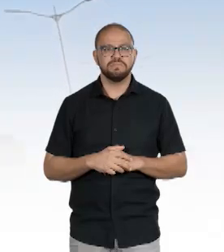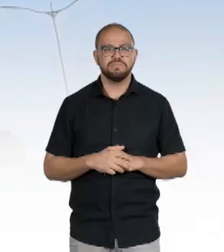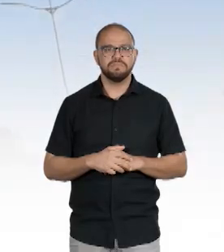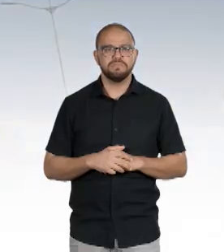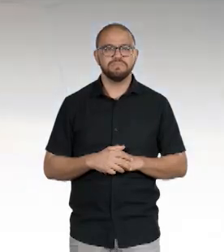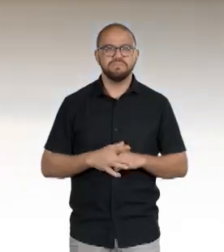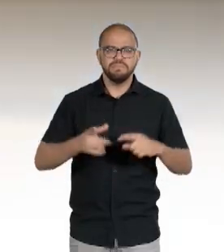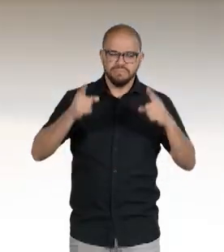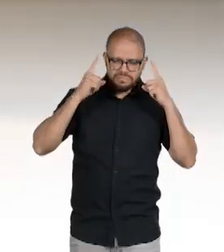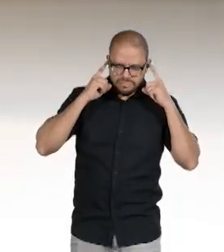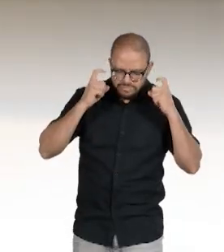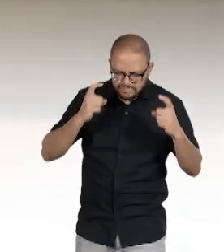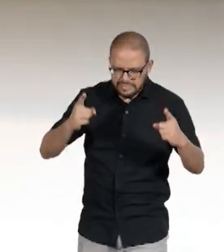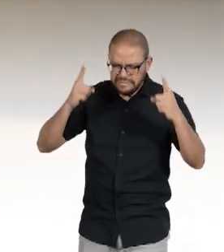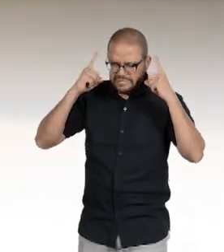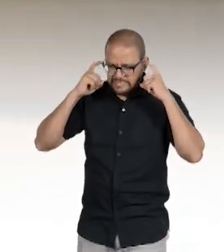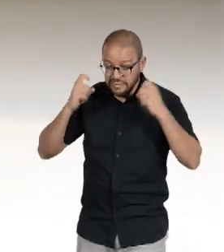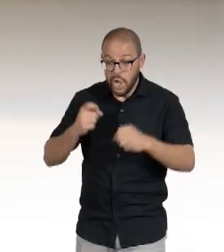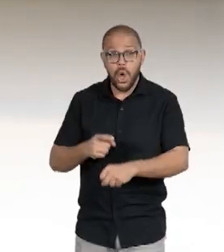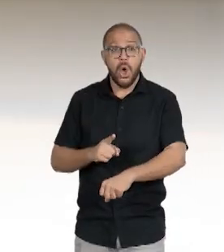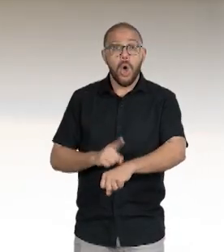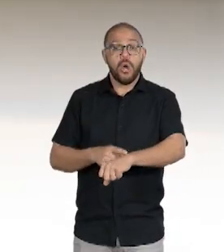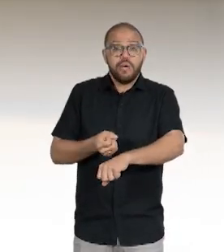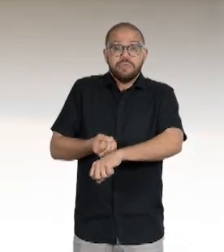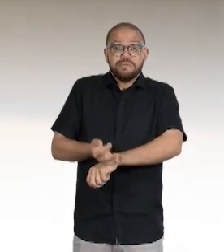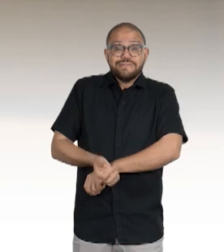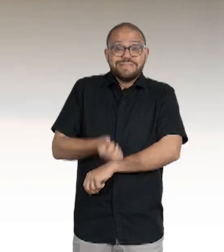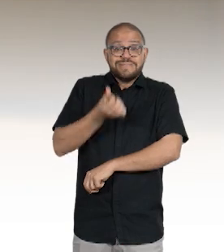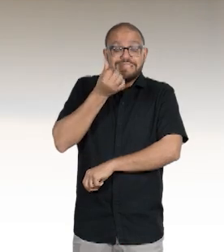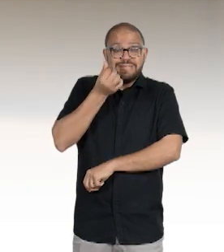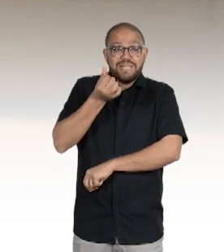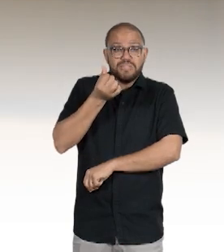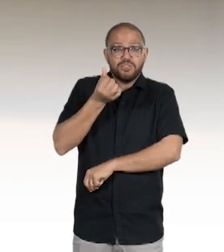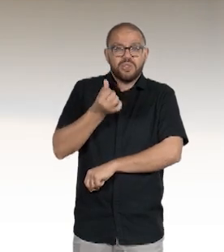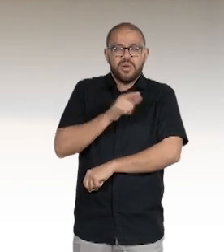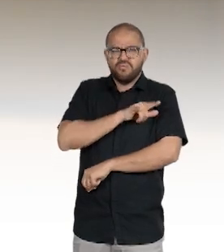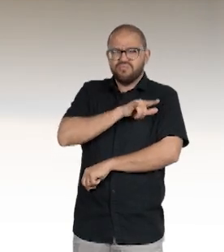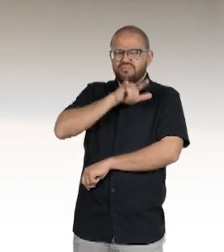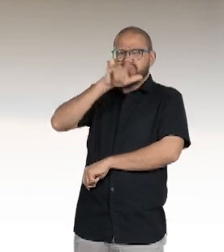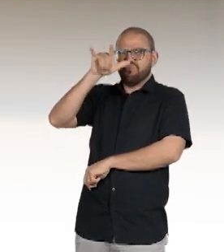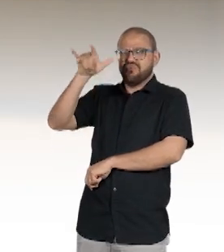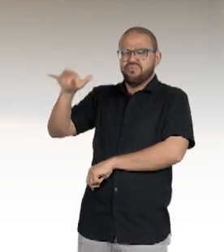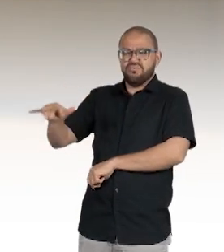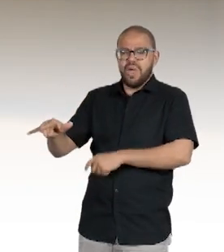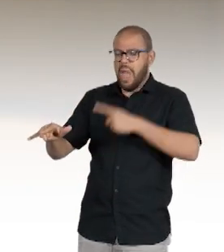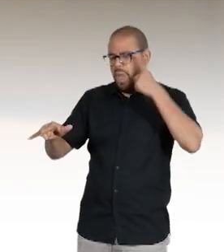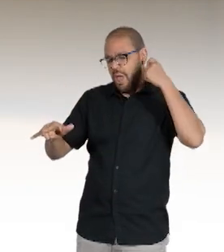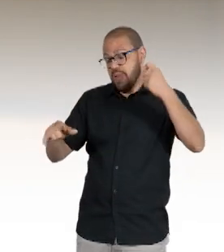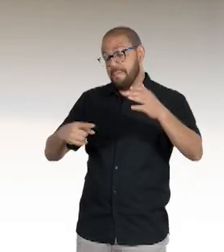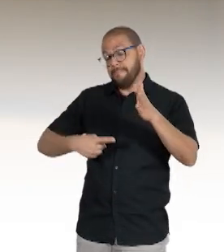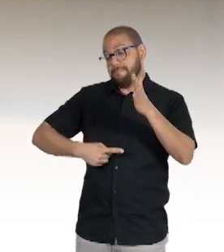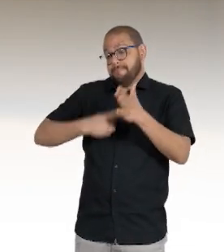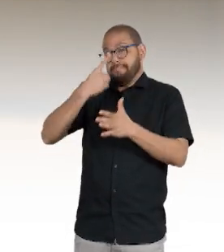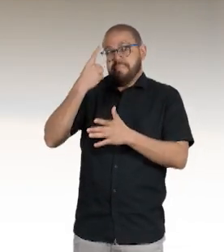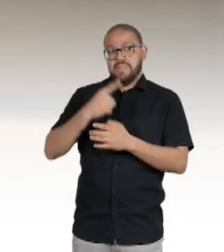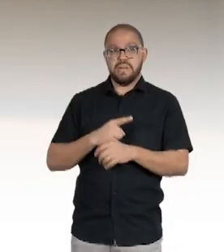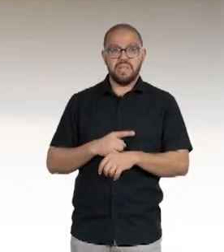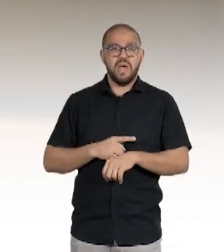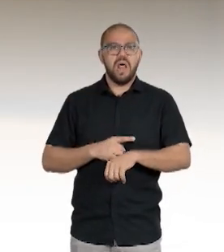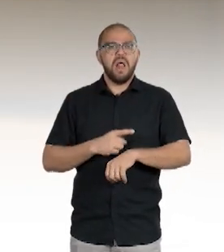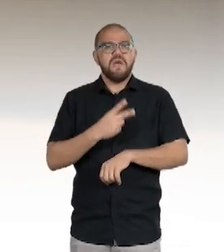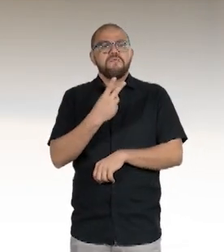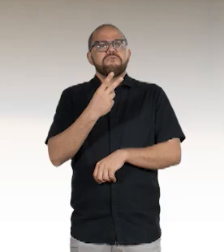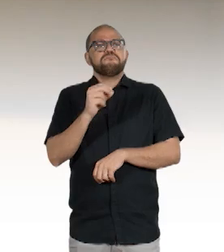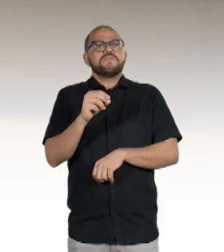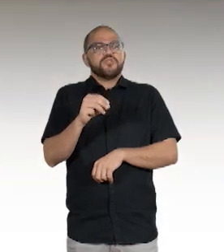O barulho é intenso, começa logo às 6 horas da manhã, em ponto, passa o primeiro avião. E nesses primeiros momentos, os primeiros 20 minutos,